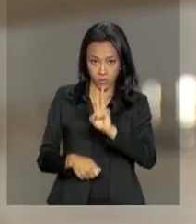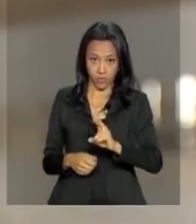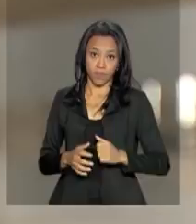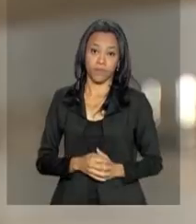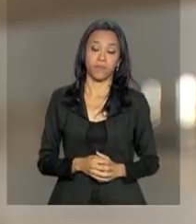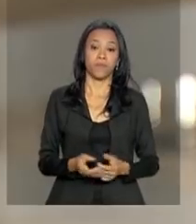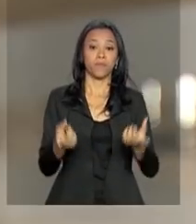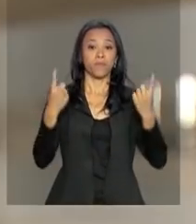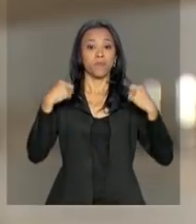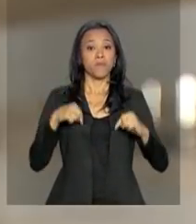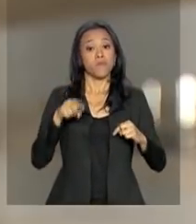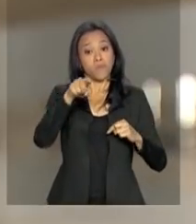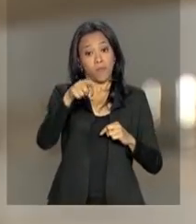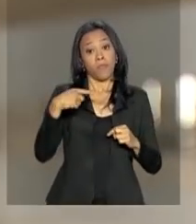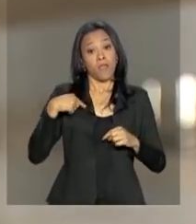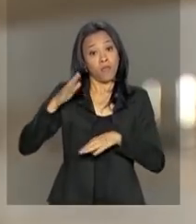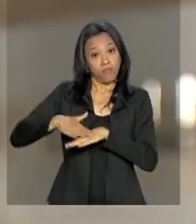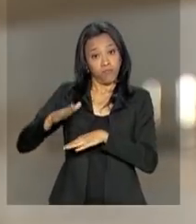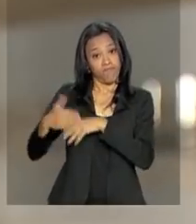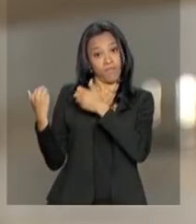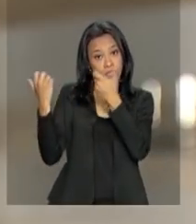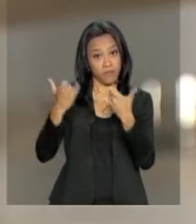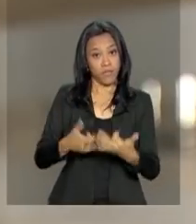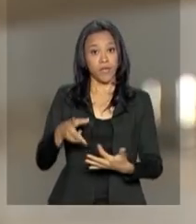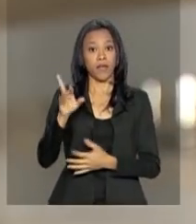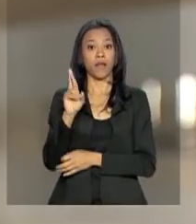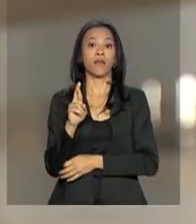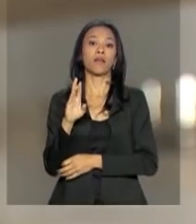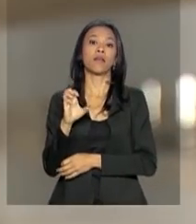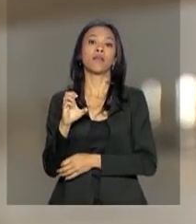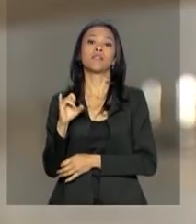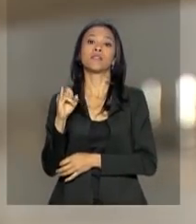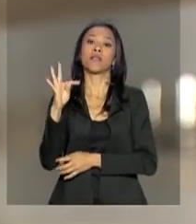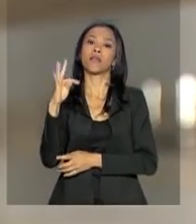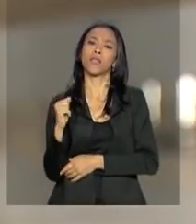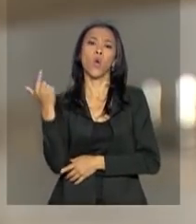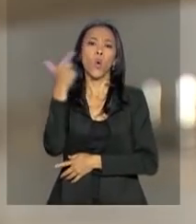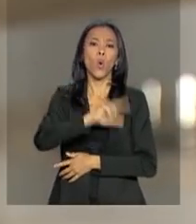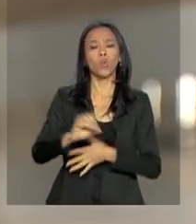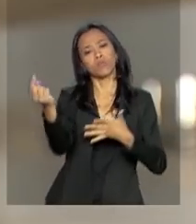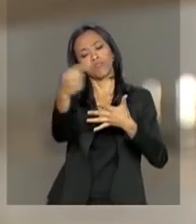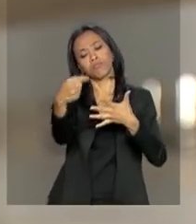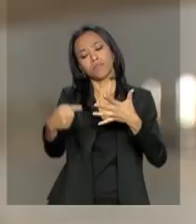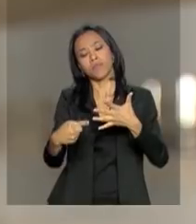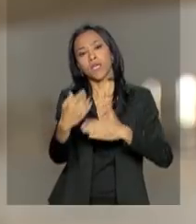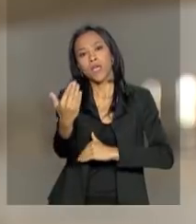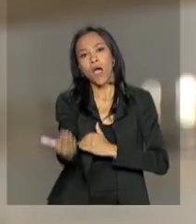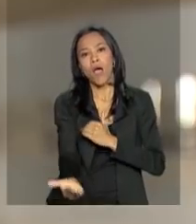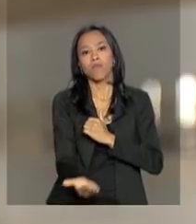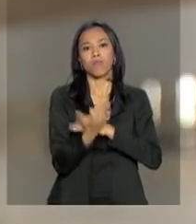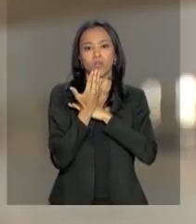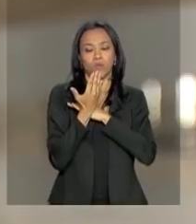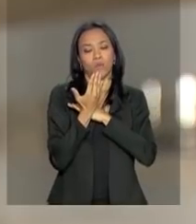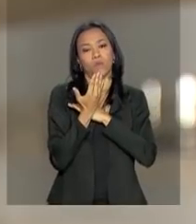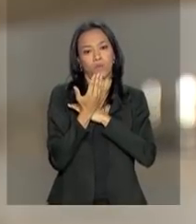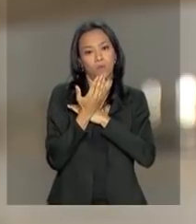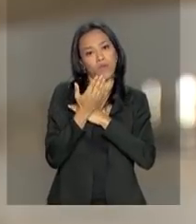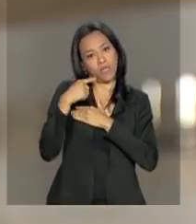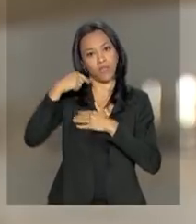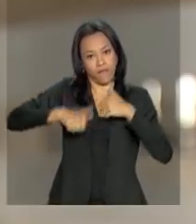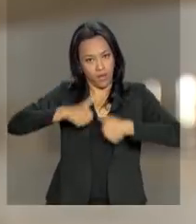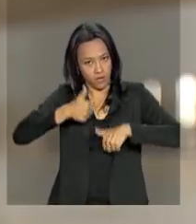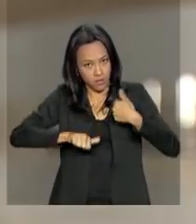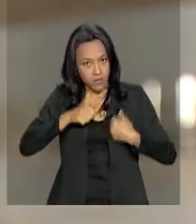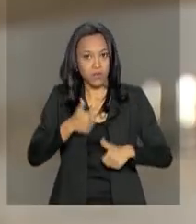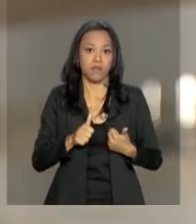ainda de acordo com a receita federal ou outro fator que influenciou na arrecadação de julho deste ano em comparação com o mesmo mês